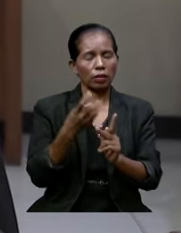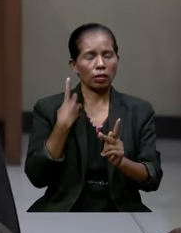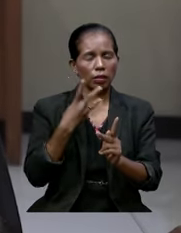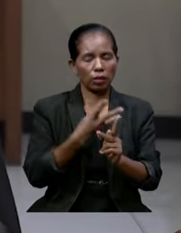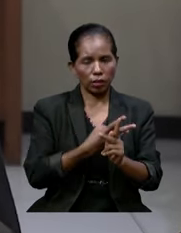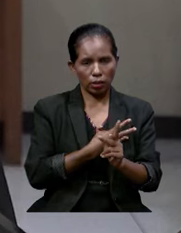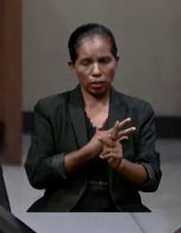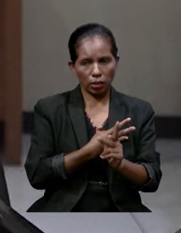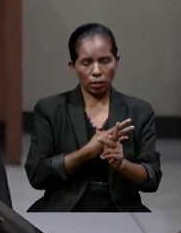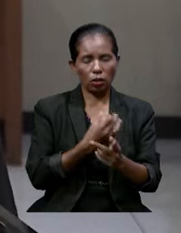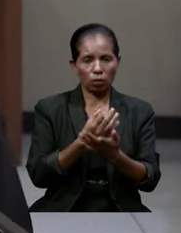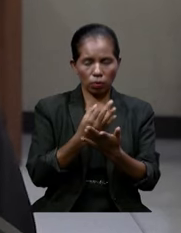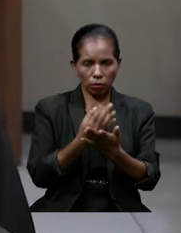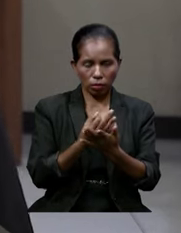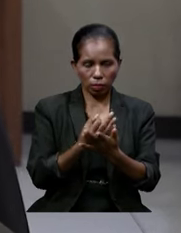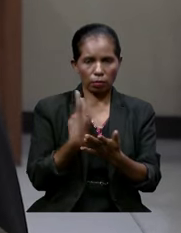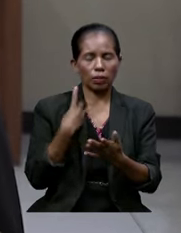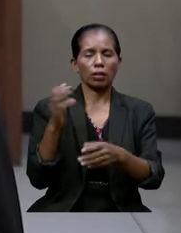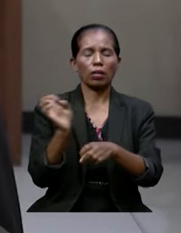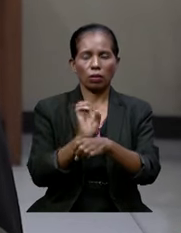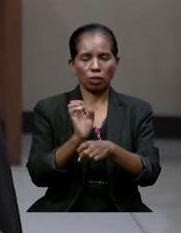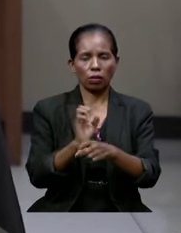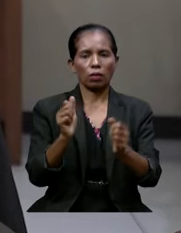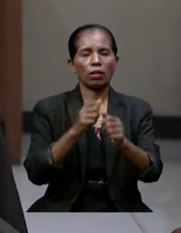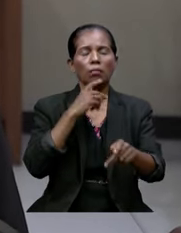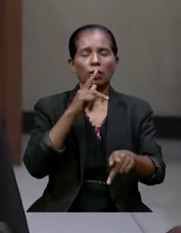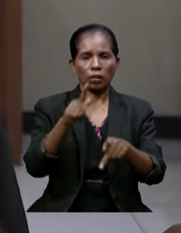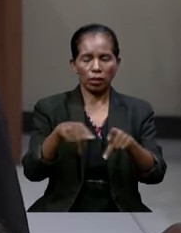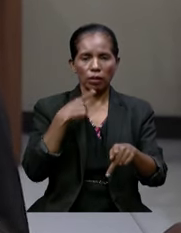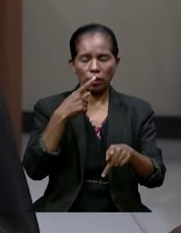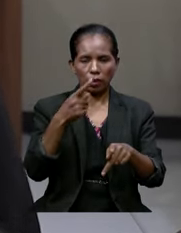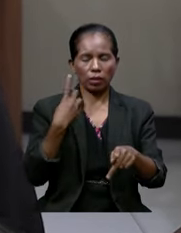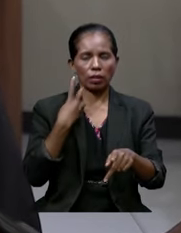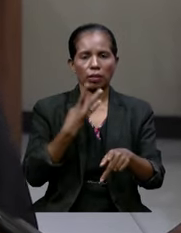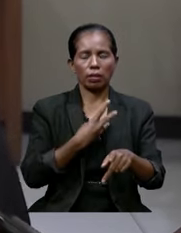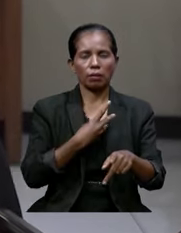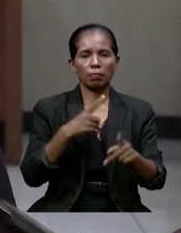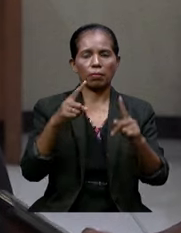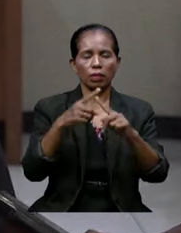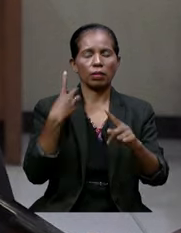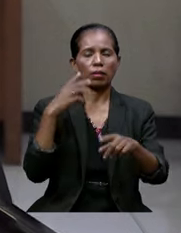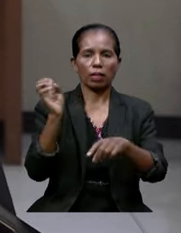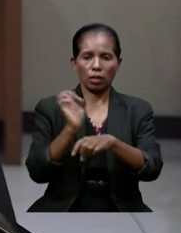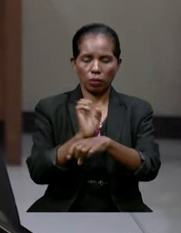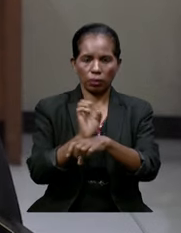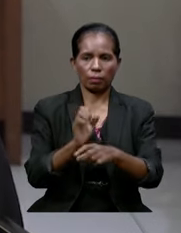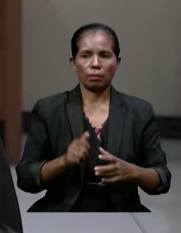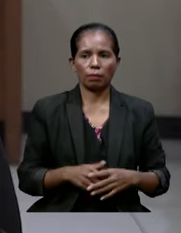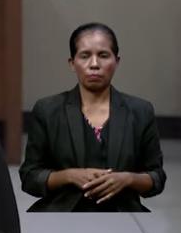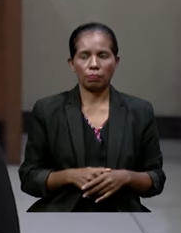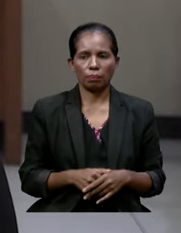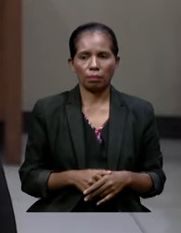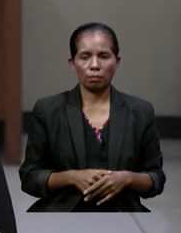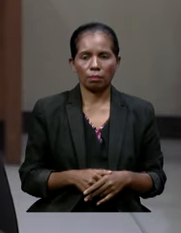ba itenia economia. O MT median kuluna vertebrata ba itenia economia.